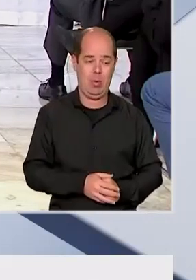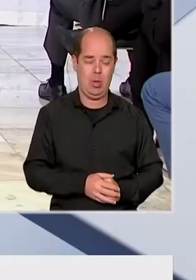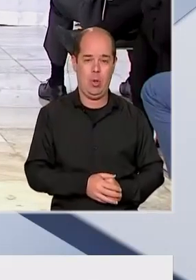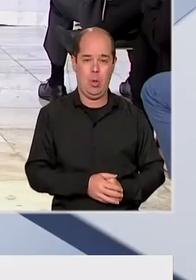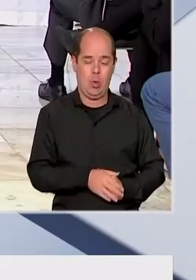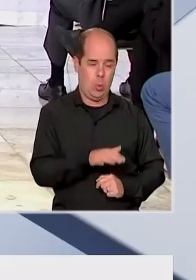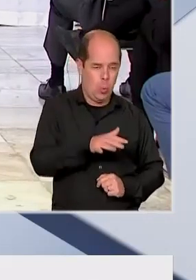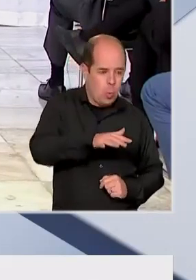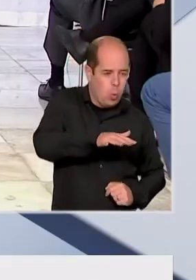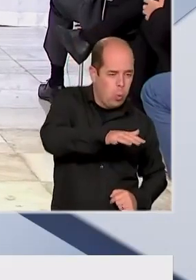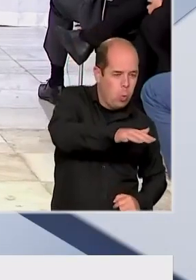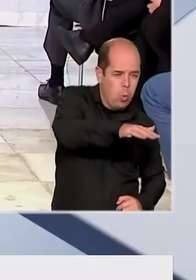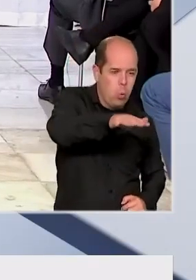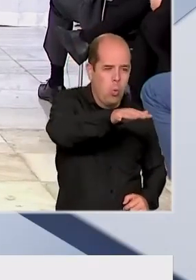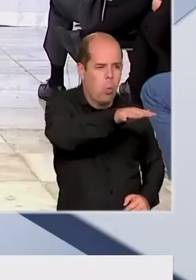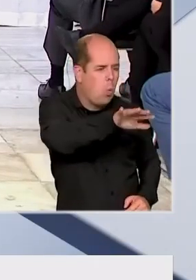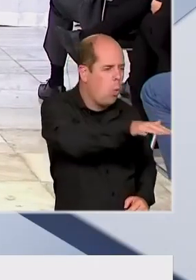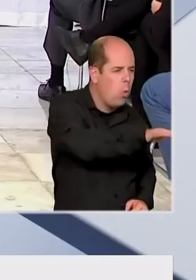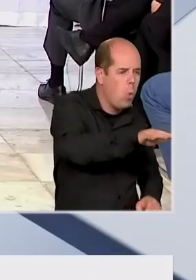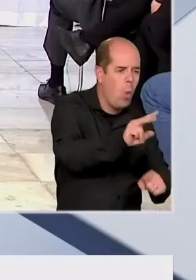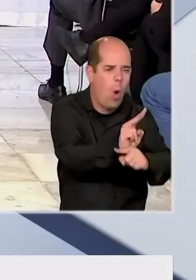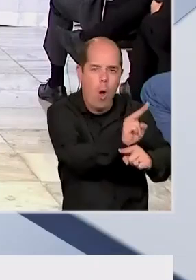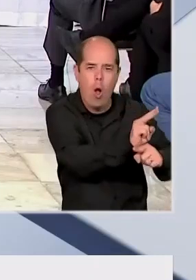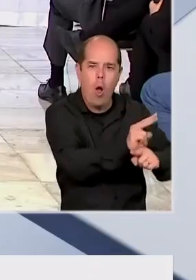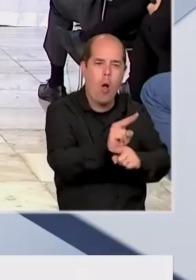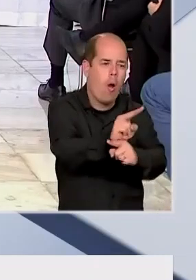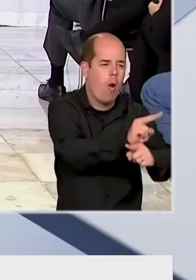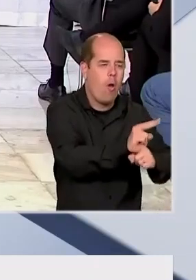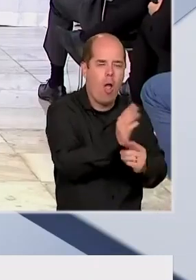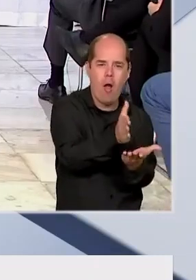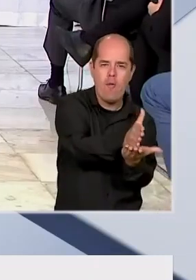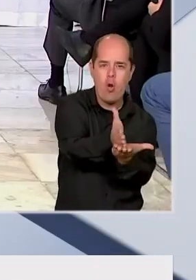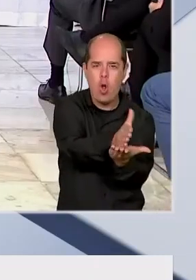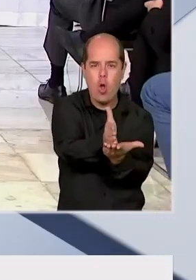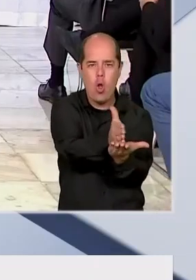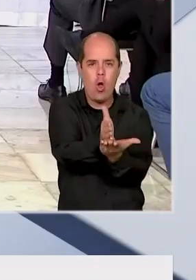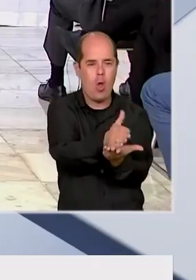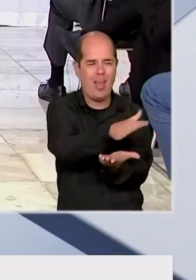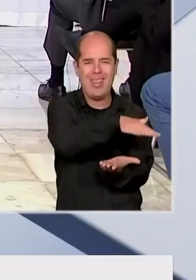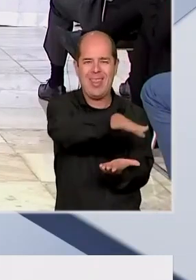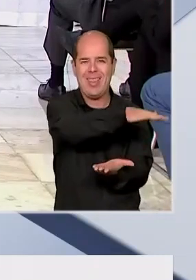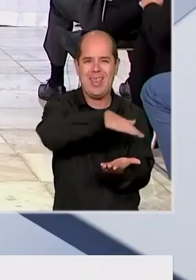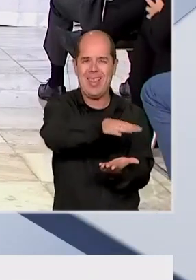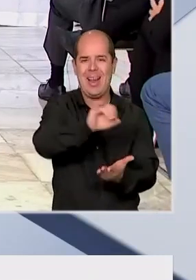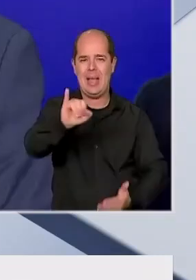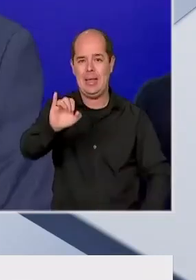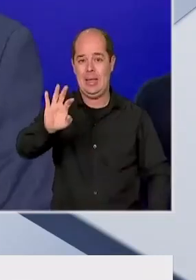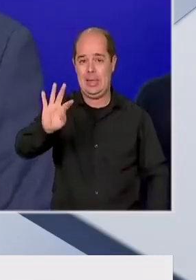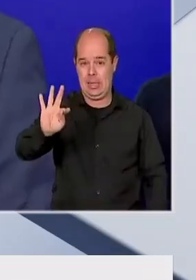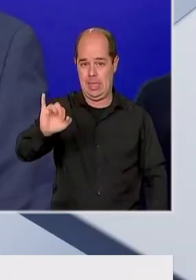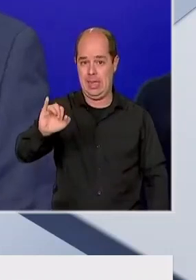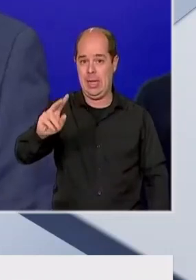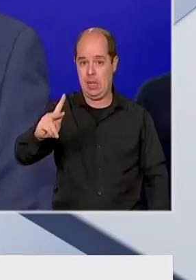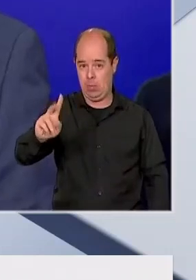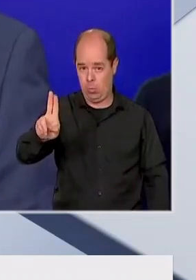operação toda ela Visa claramente uma rota que sai da fronteira do Mato Grosso